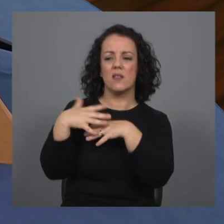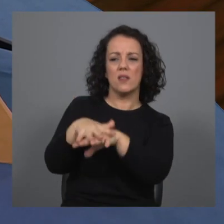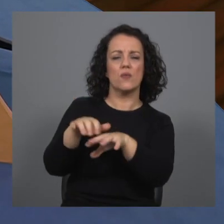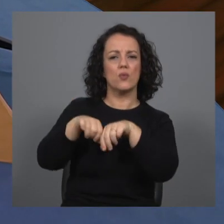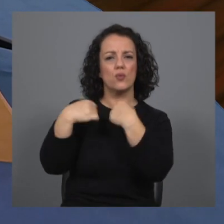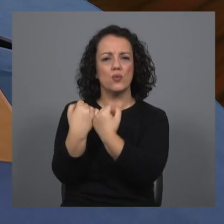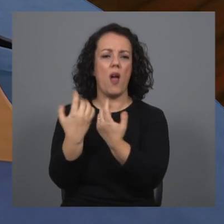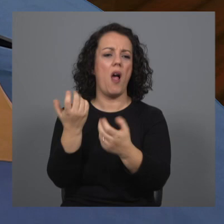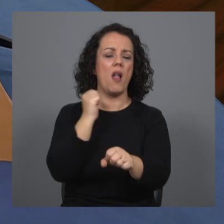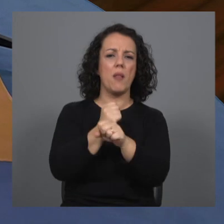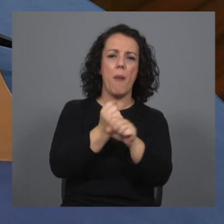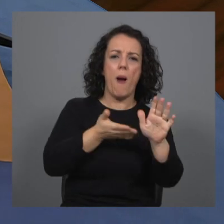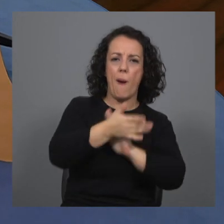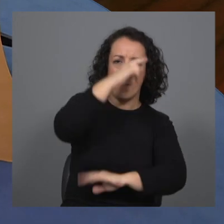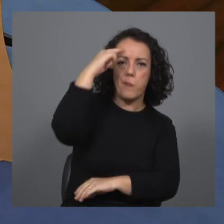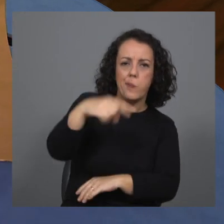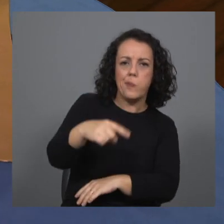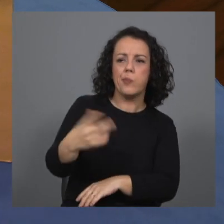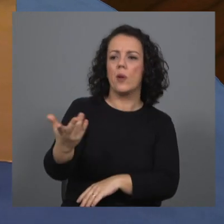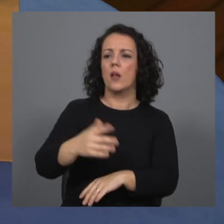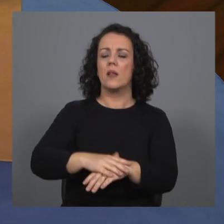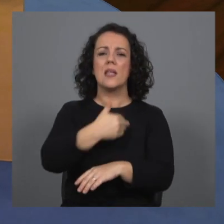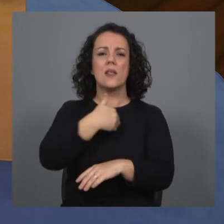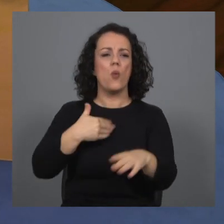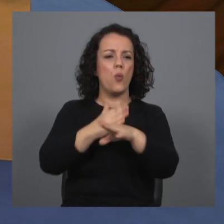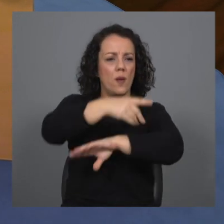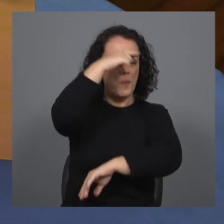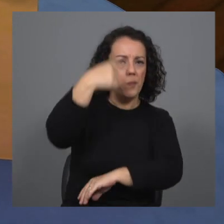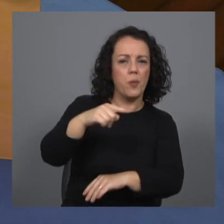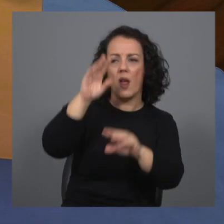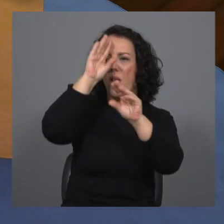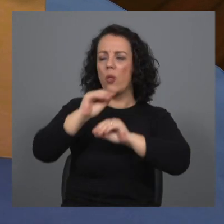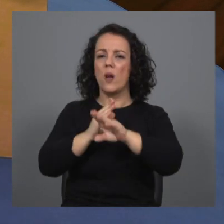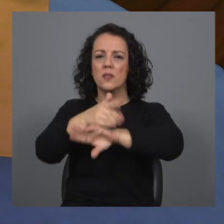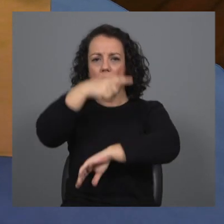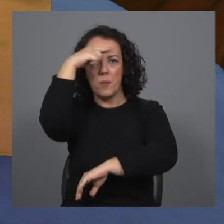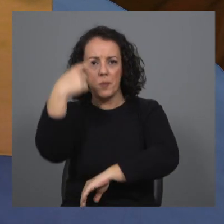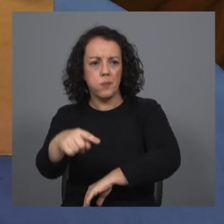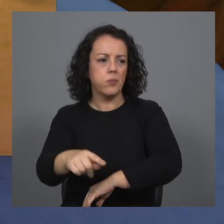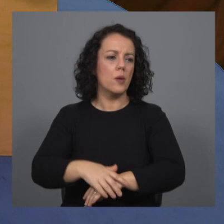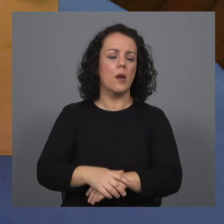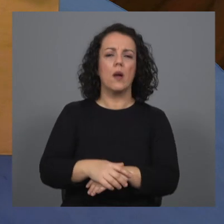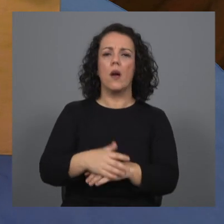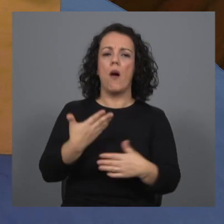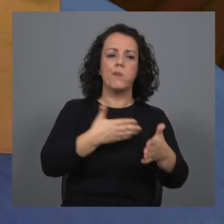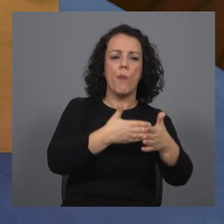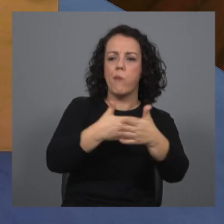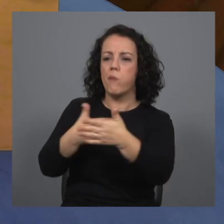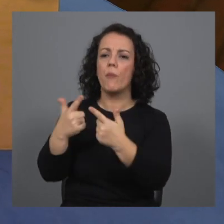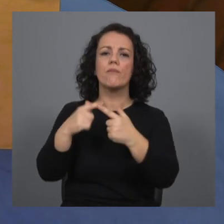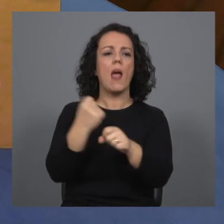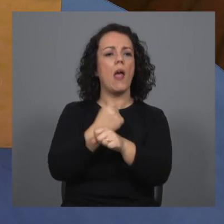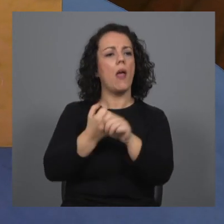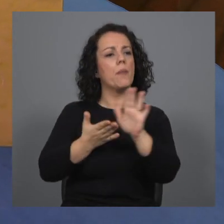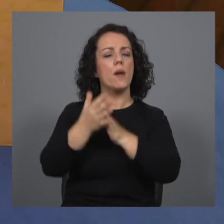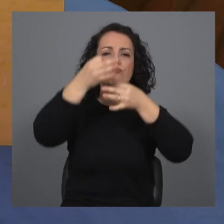até no mercado de trabalho, no acesso à saúde, no acesso à educação, no acesso a um emprego digno.